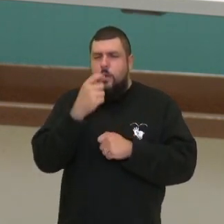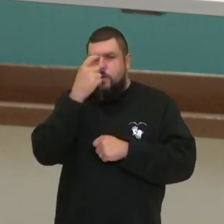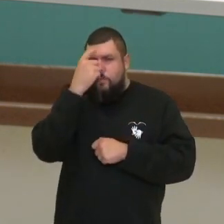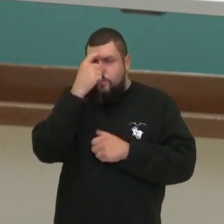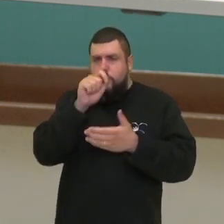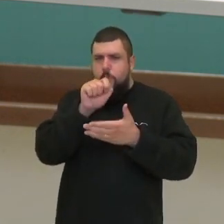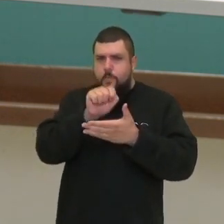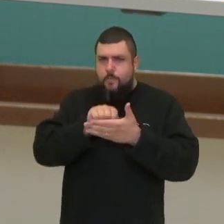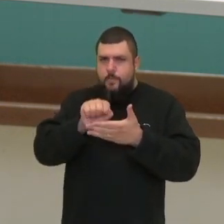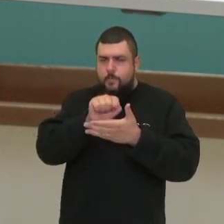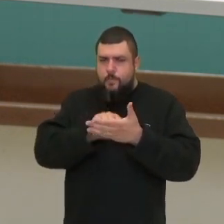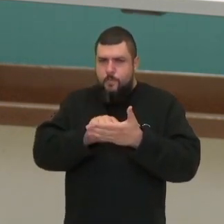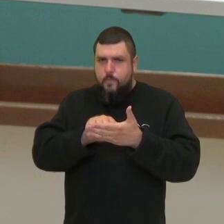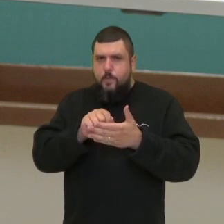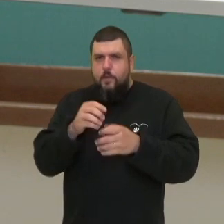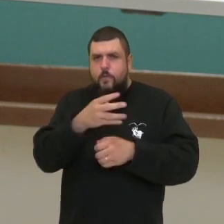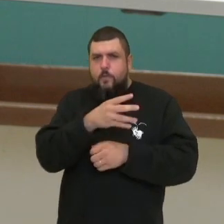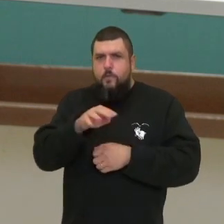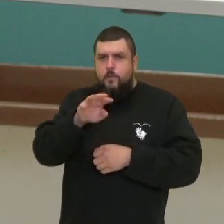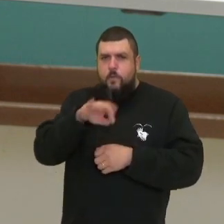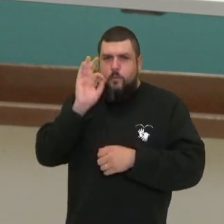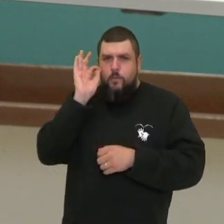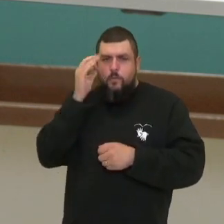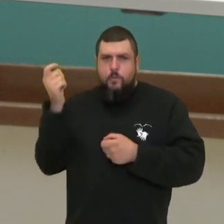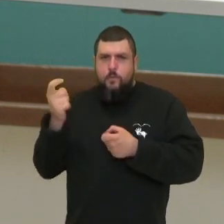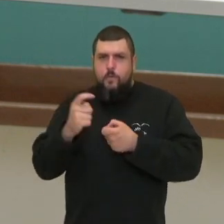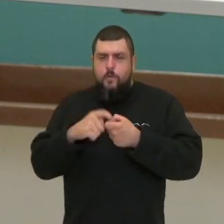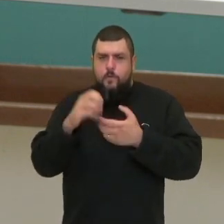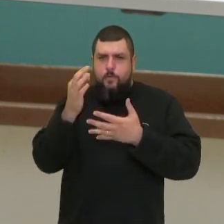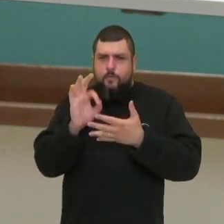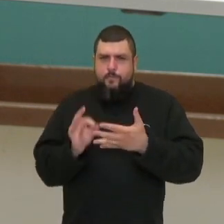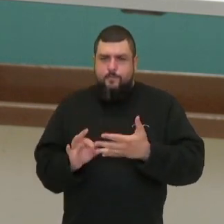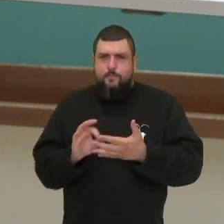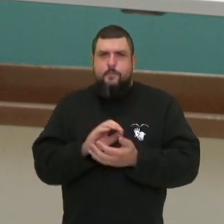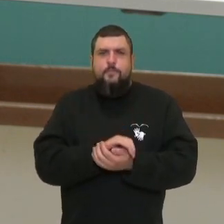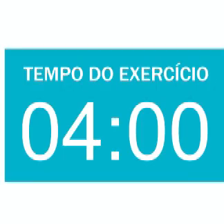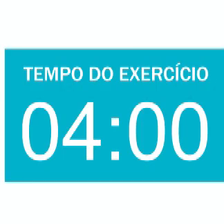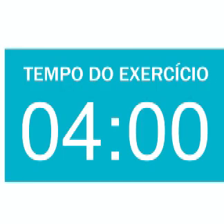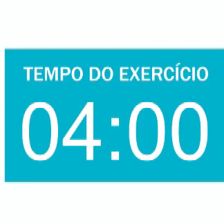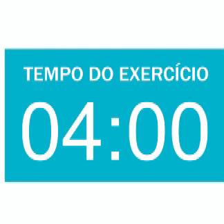registrem no caderno, façam uma tabelinha e já já a gente volta com a correção.